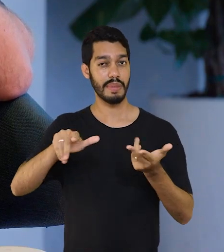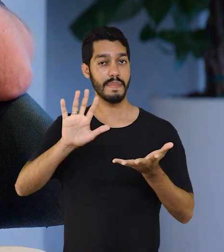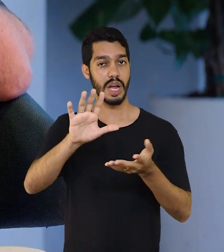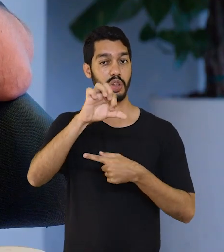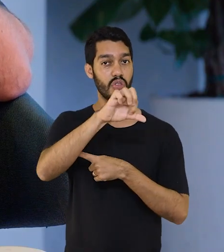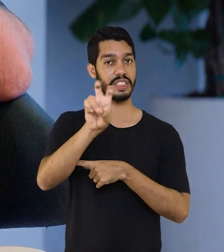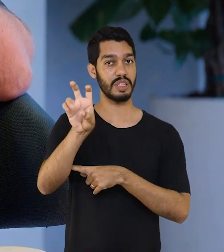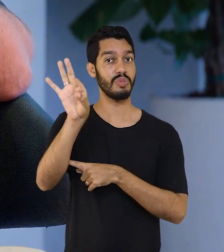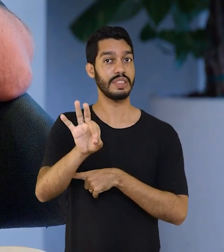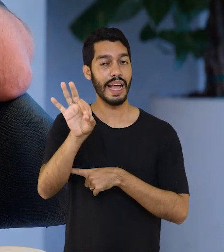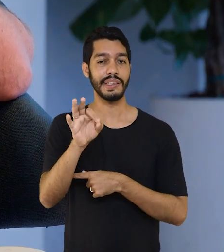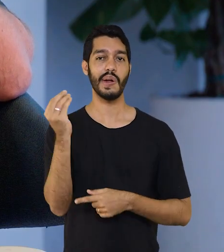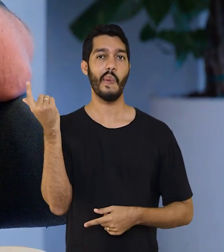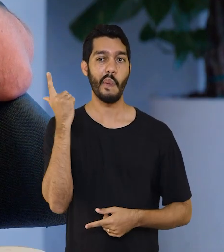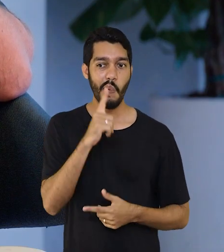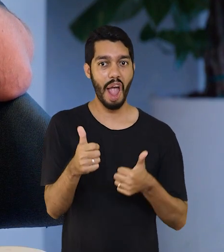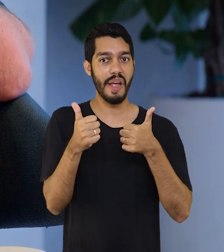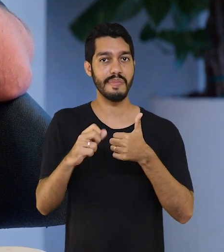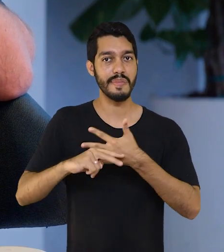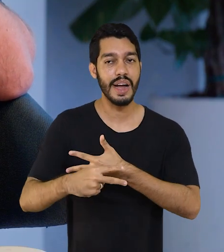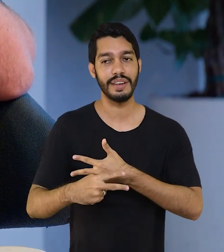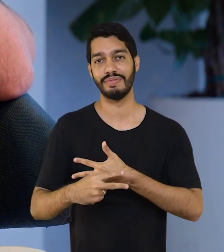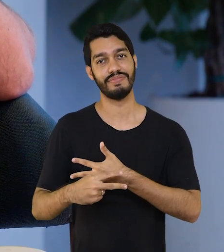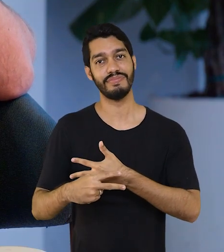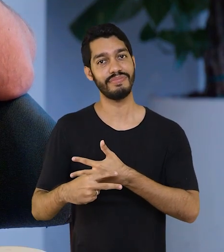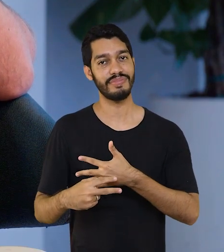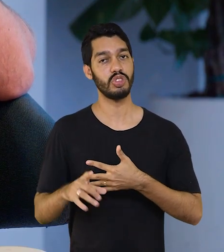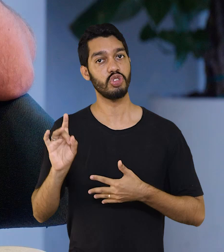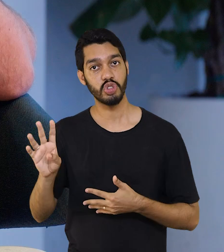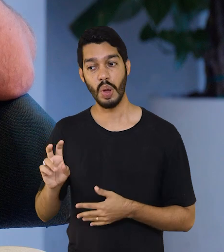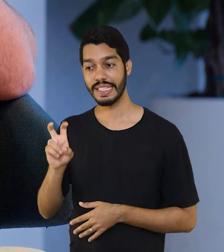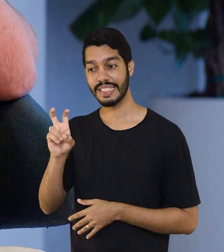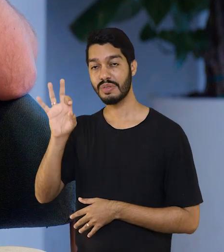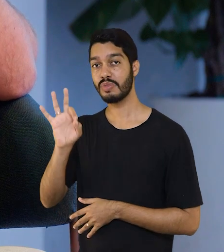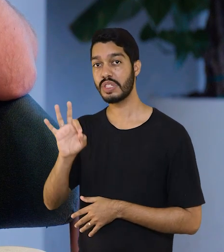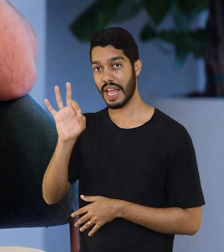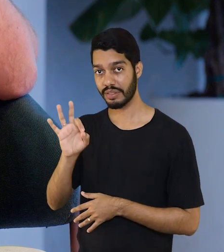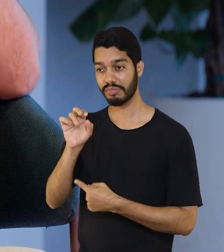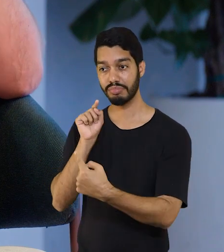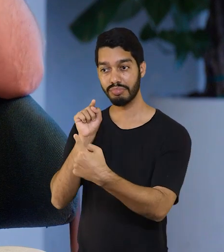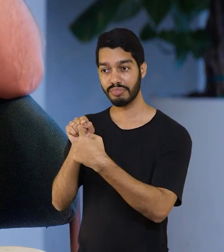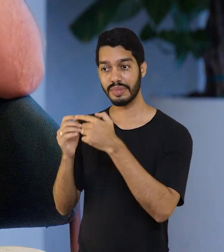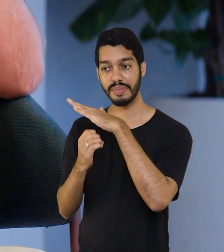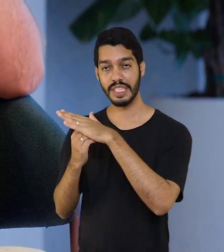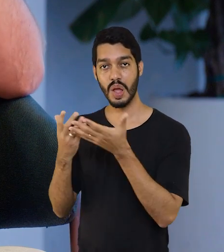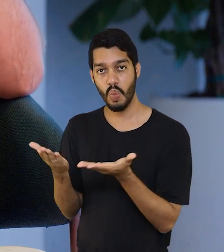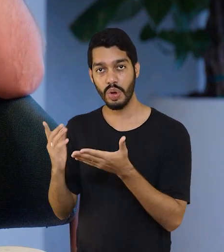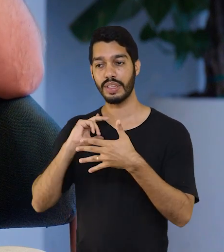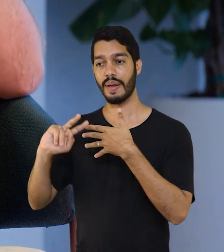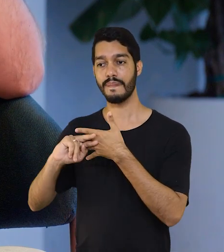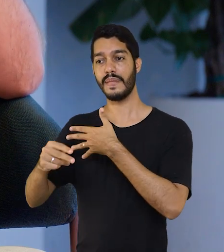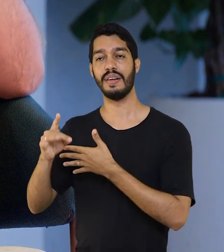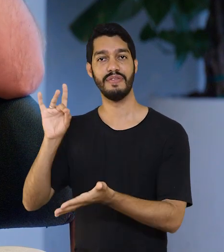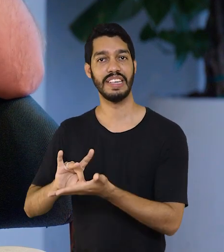experimentos, mas 95% não dá resultado nenhum. Só 5% das aplicações de inteligência artificial nas empresas hoje